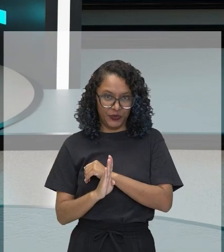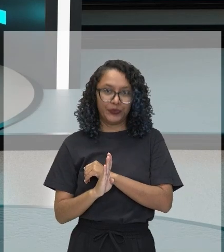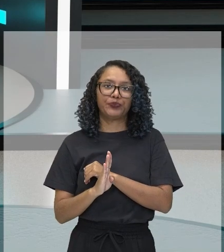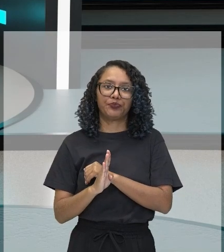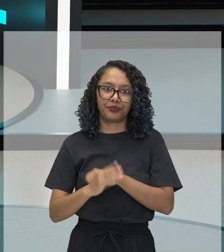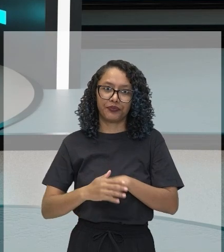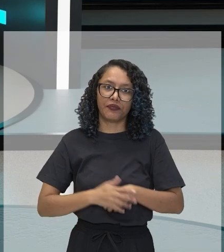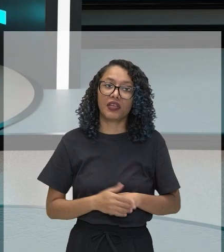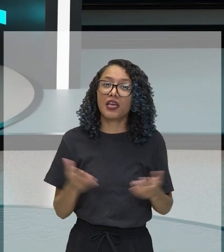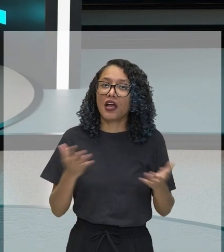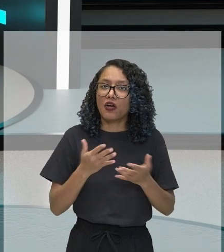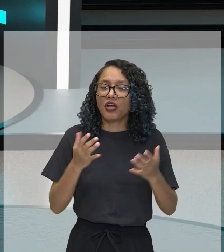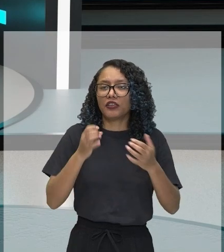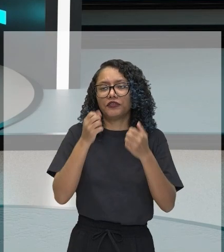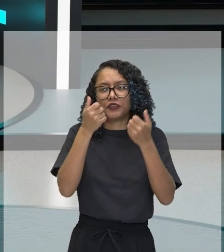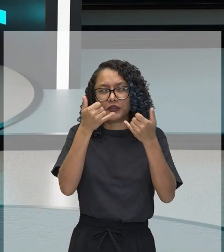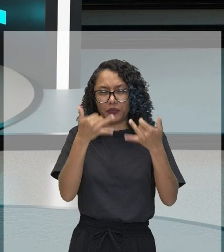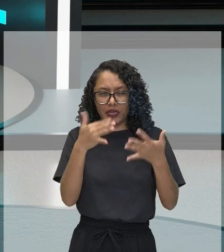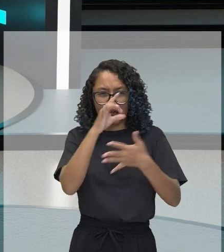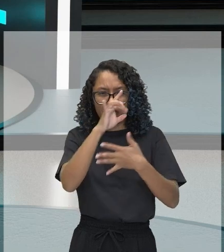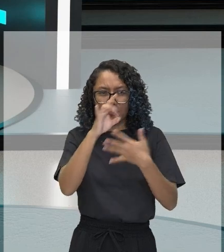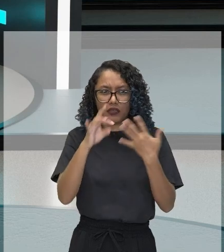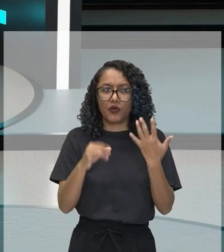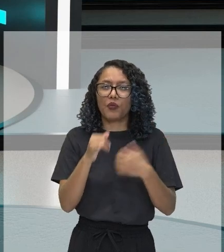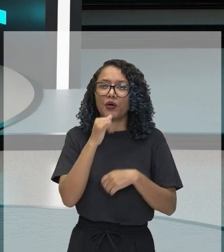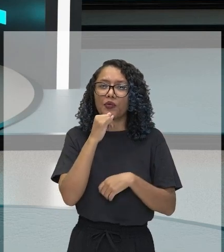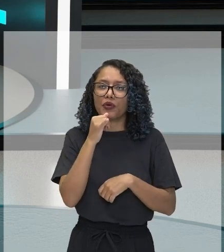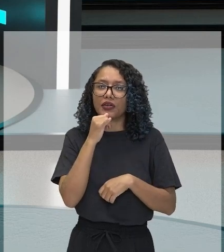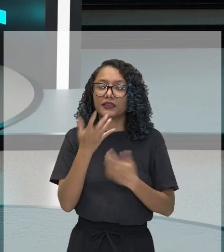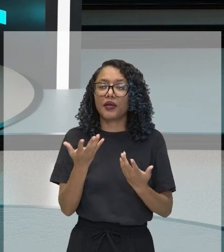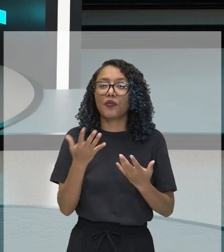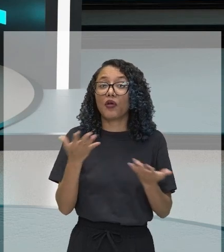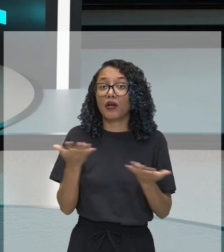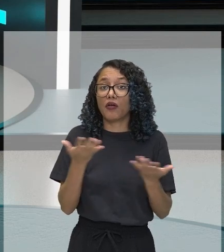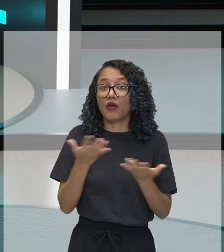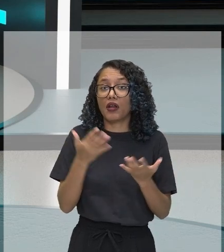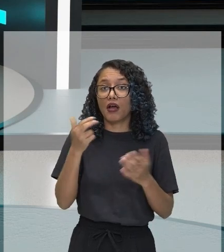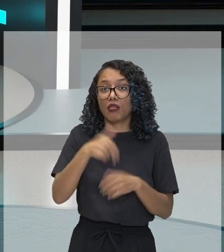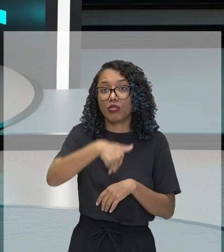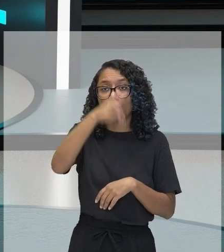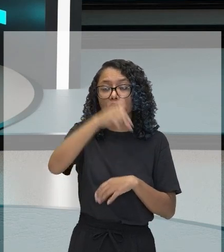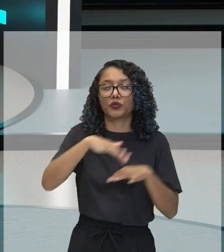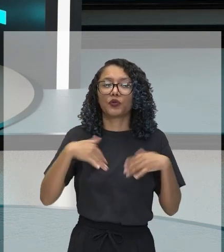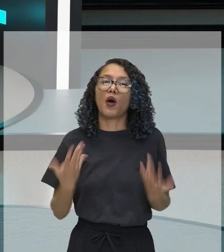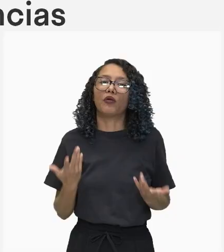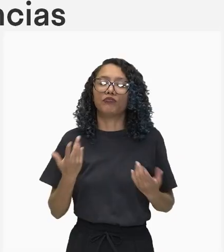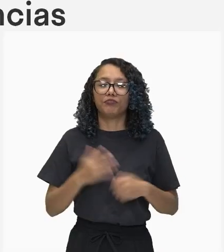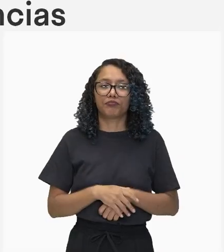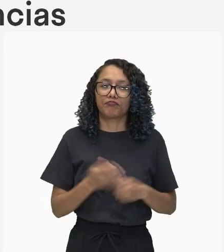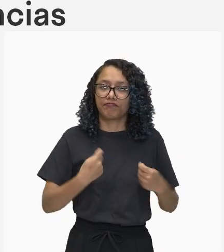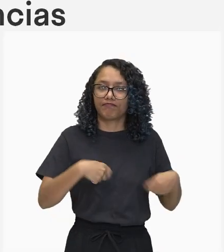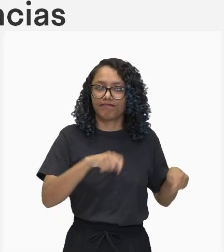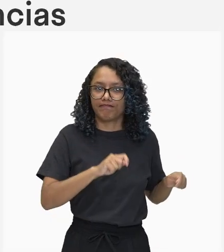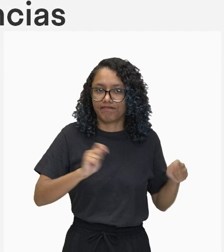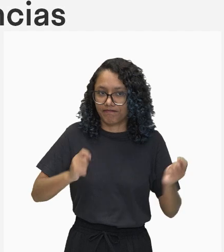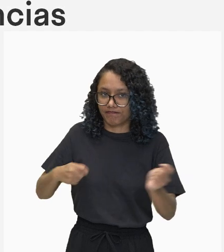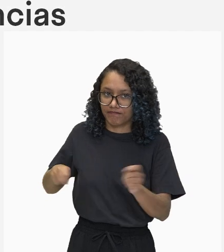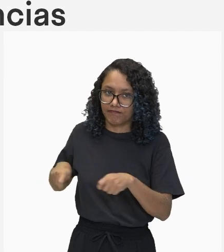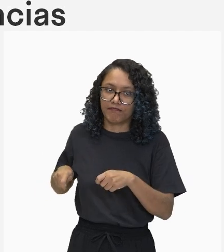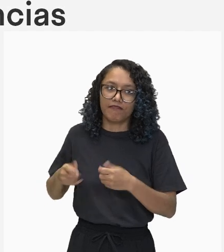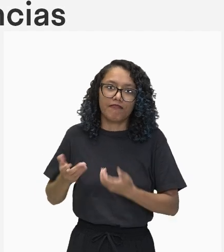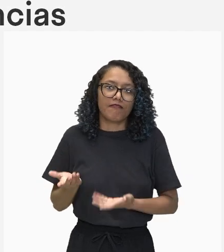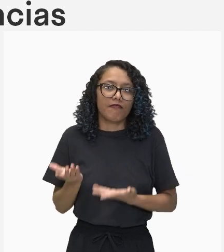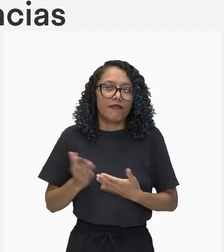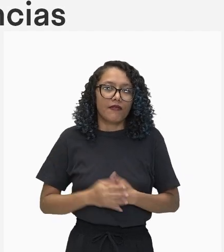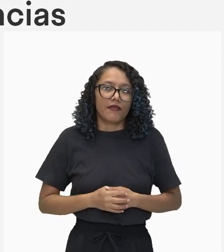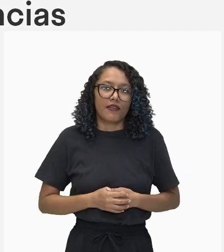uma dança, por exemplo, o que representa o norte do Brasil, que é o carimbó. Então, o